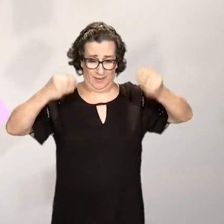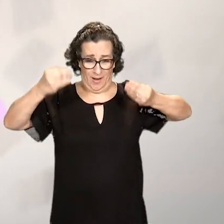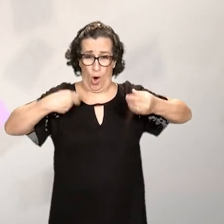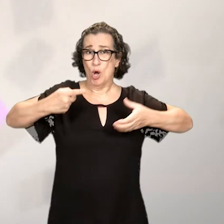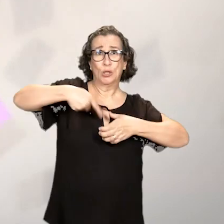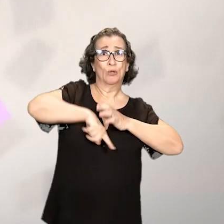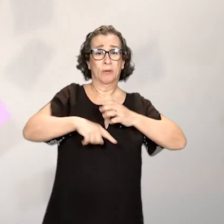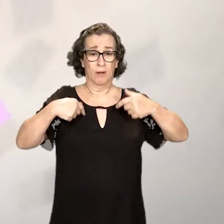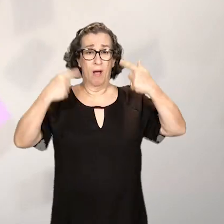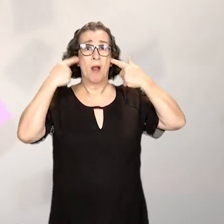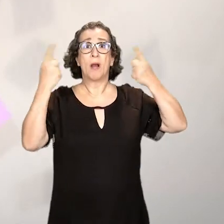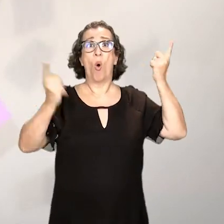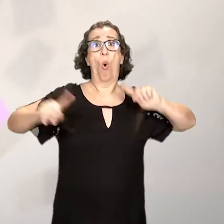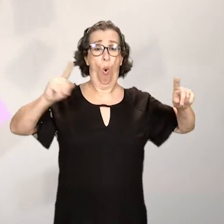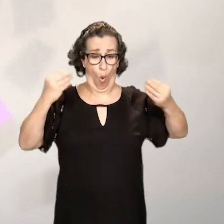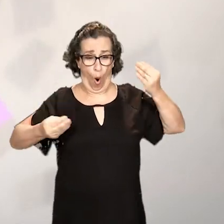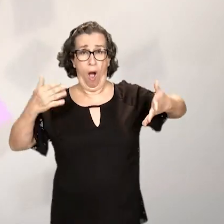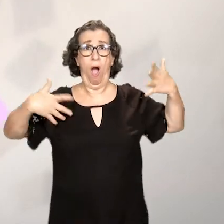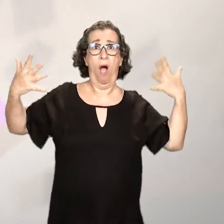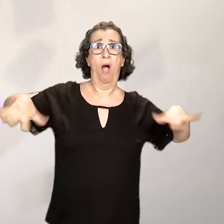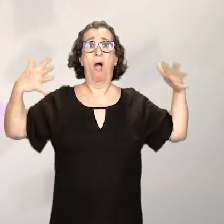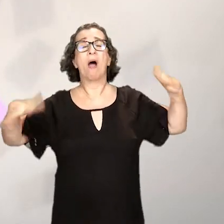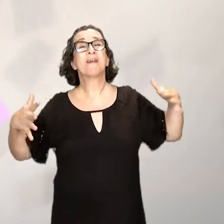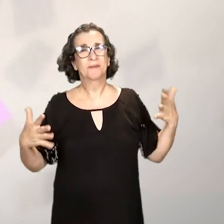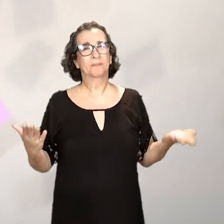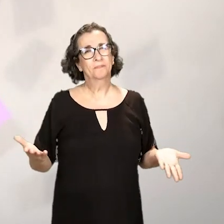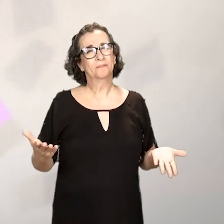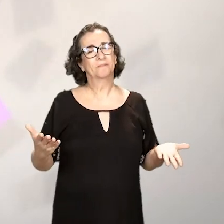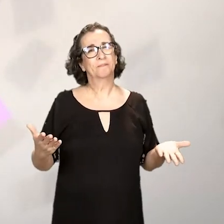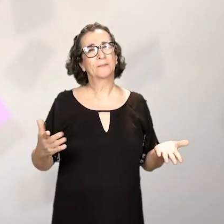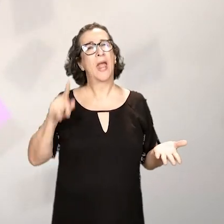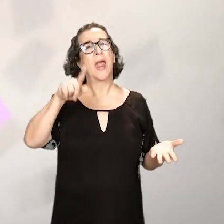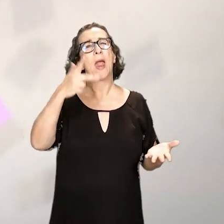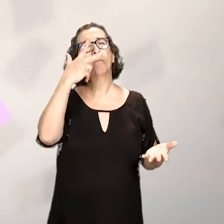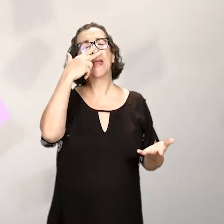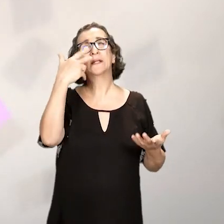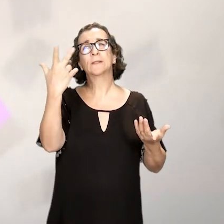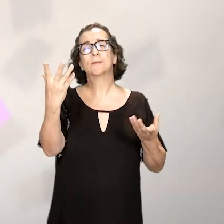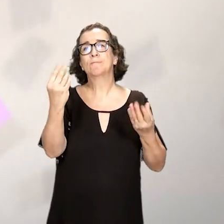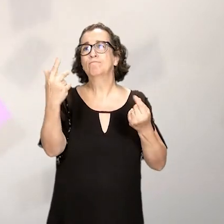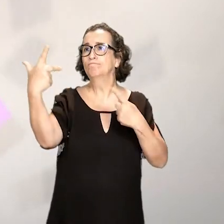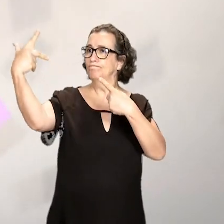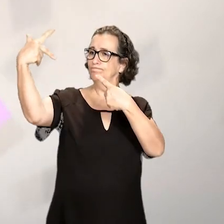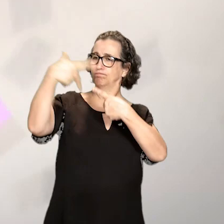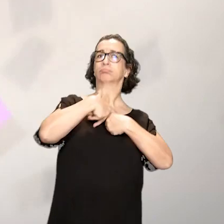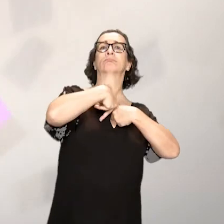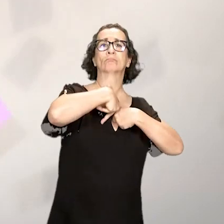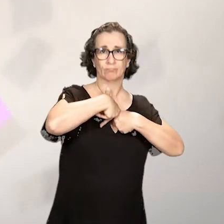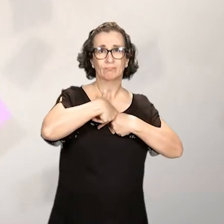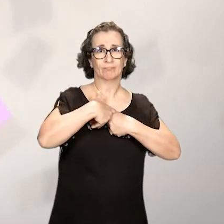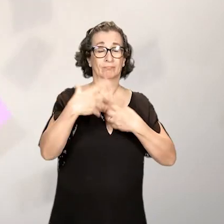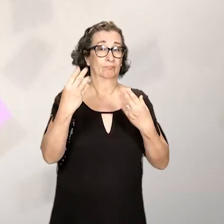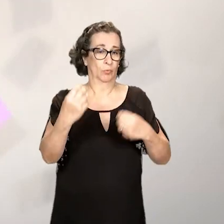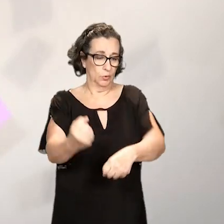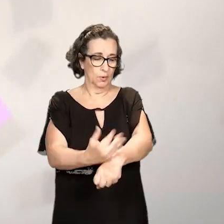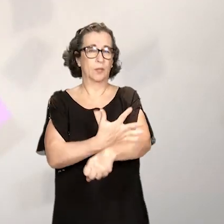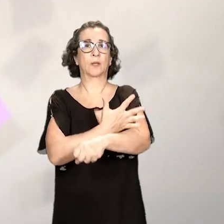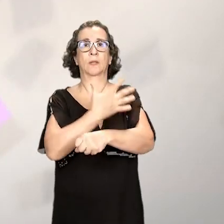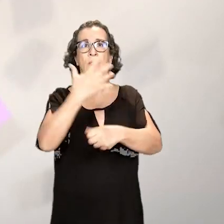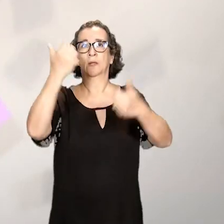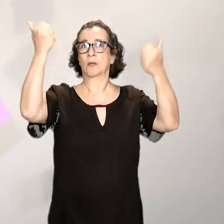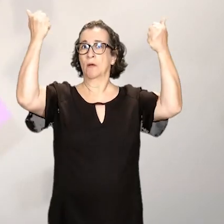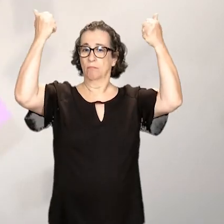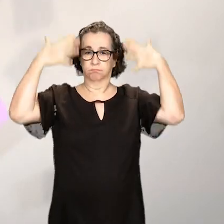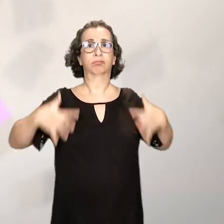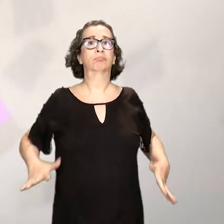subjetivamente para lidar com aquele acontecer bom então é uma carga emocional muito forte que invade a pessoa